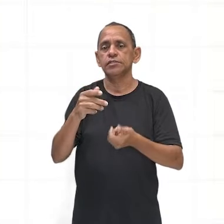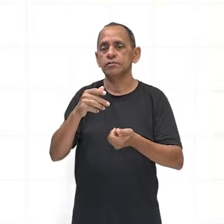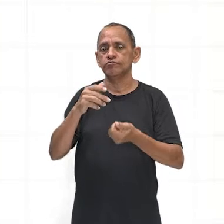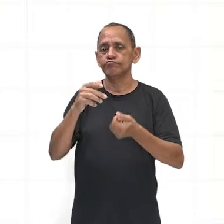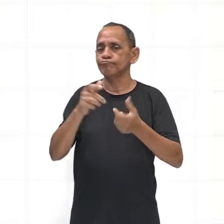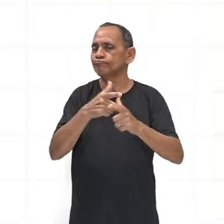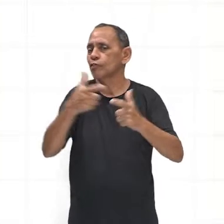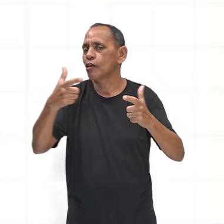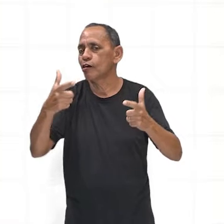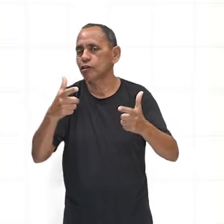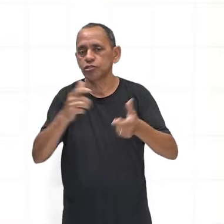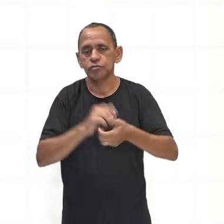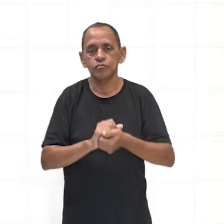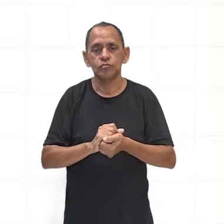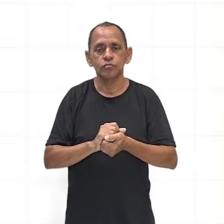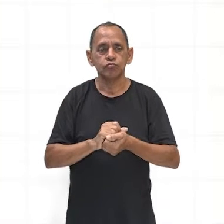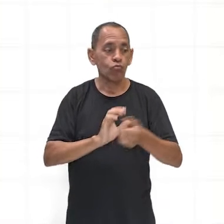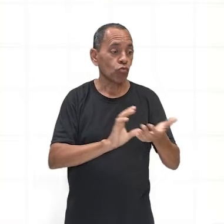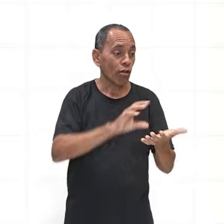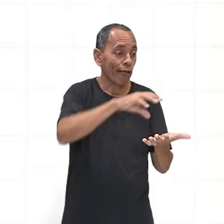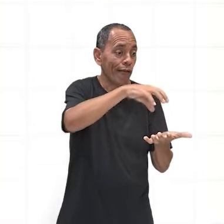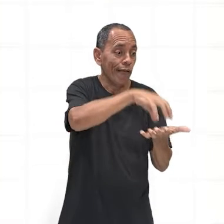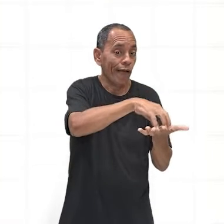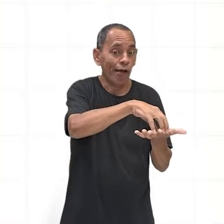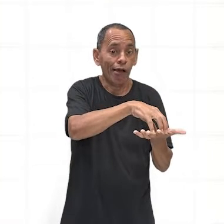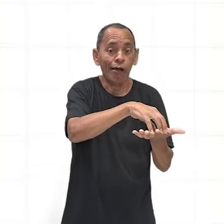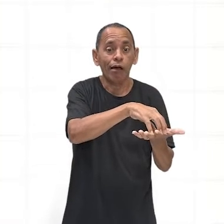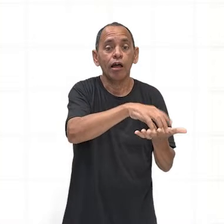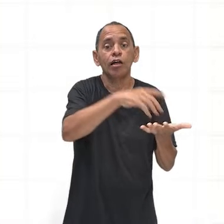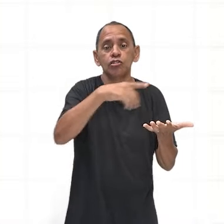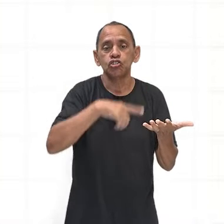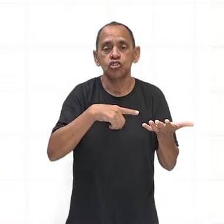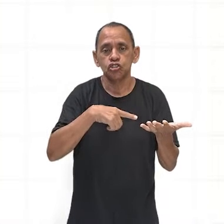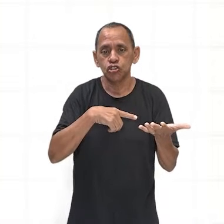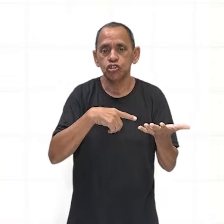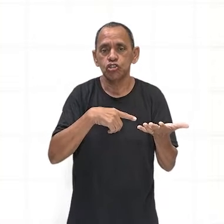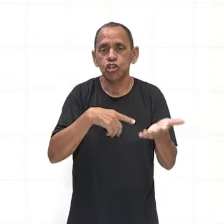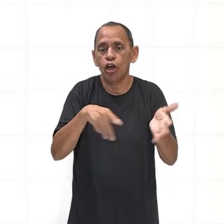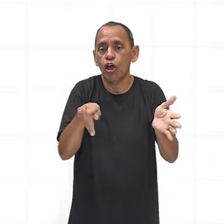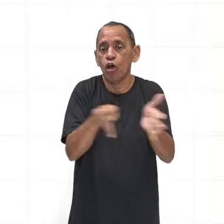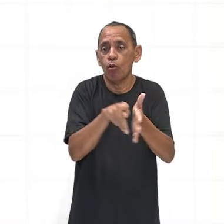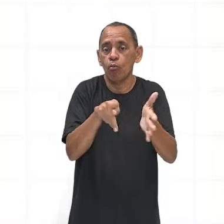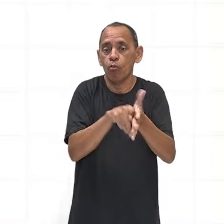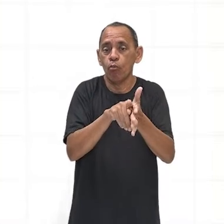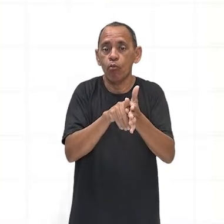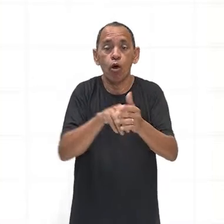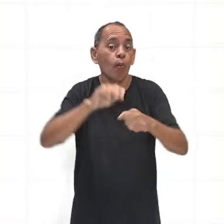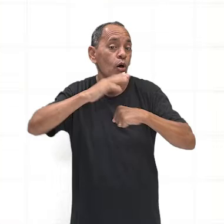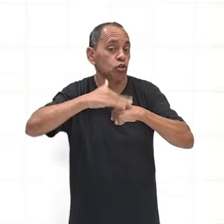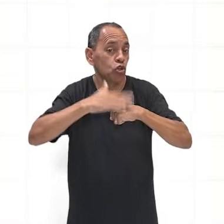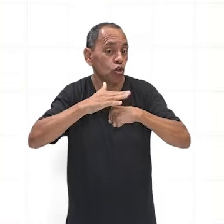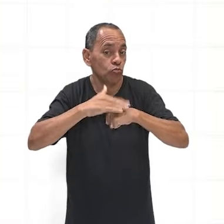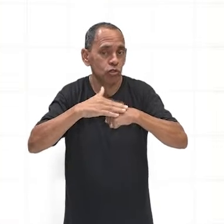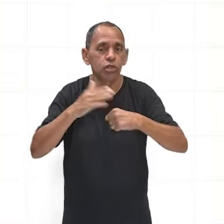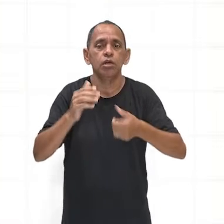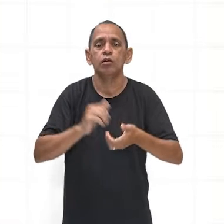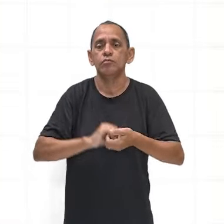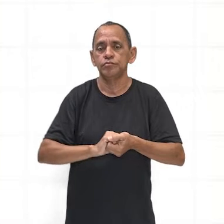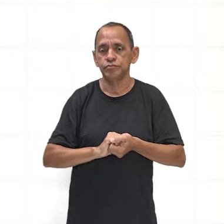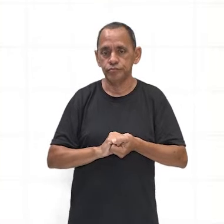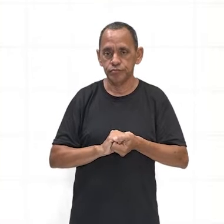era independente com seu próprio líder e contava também com a agricultura